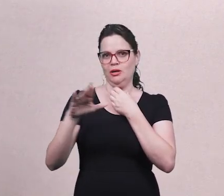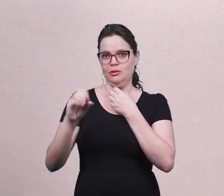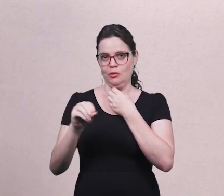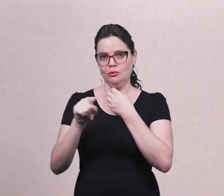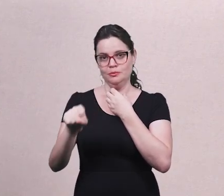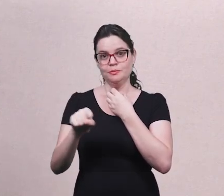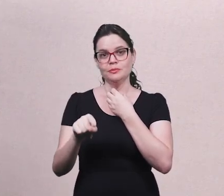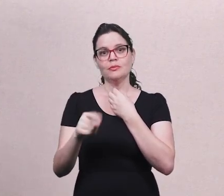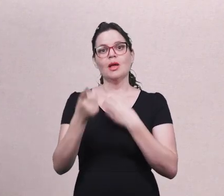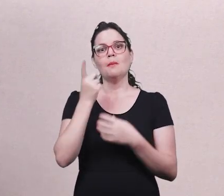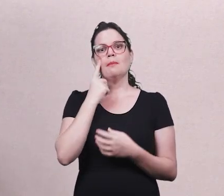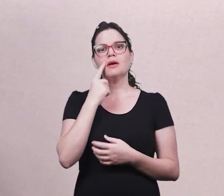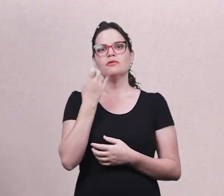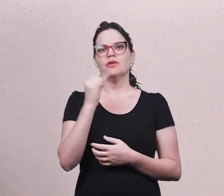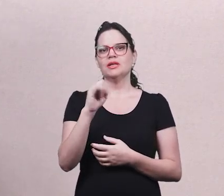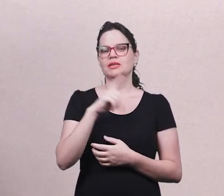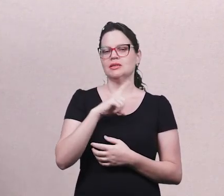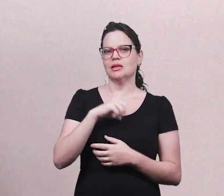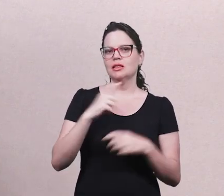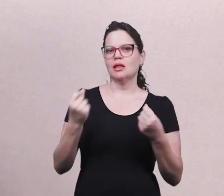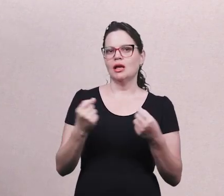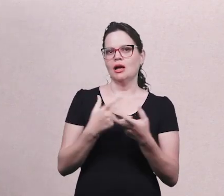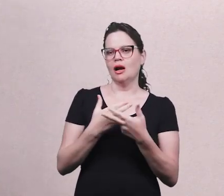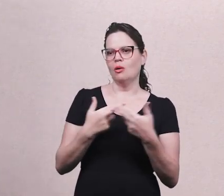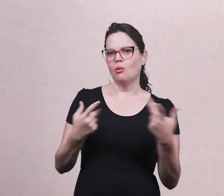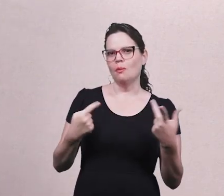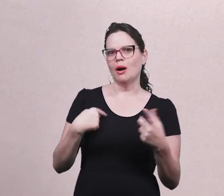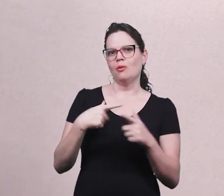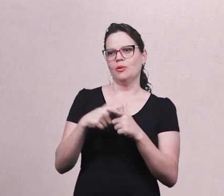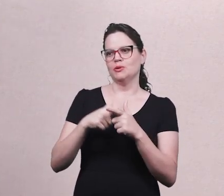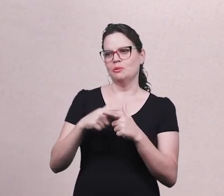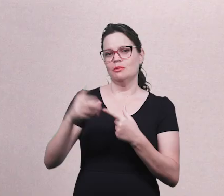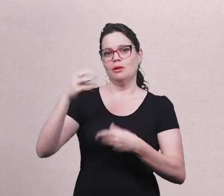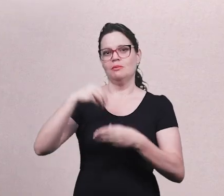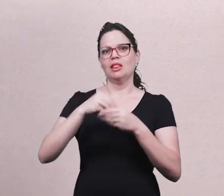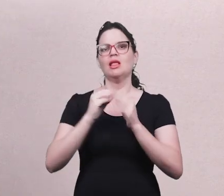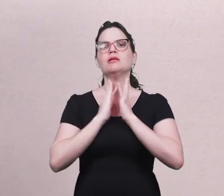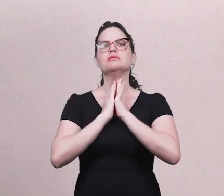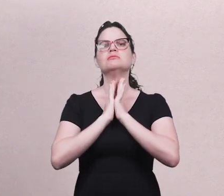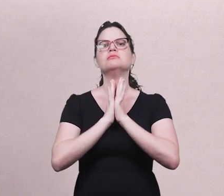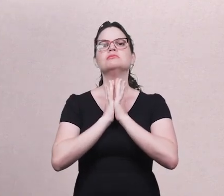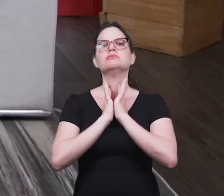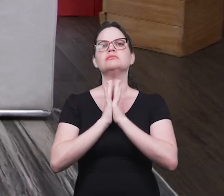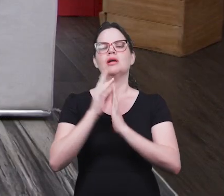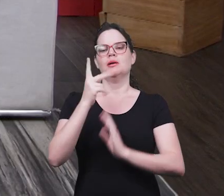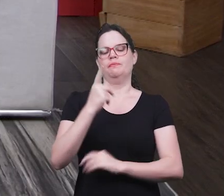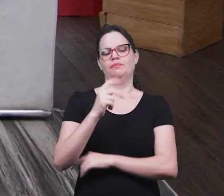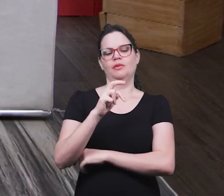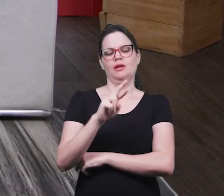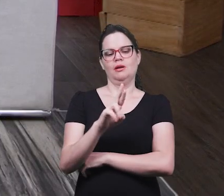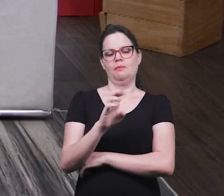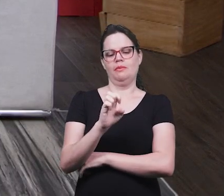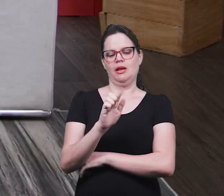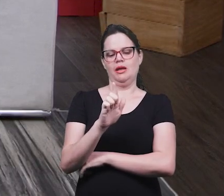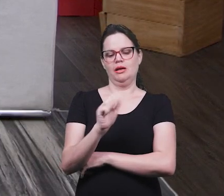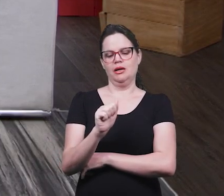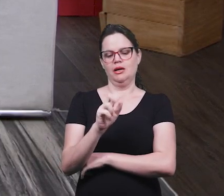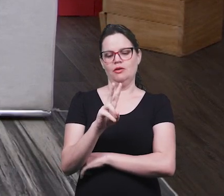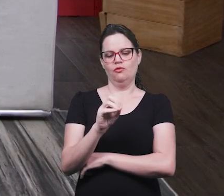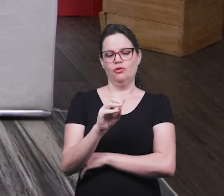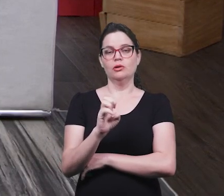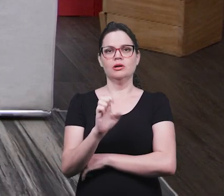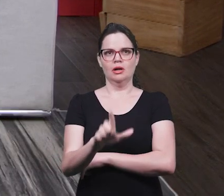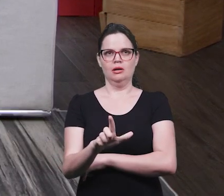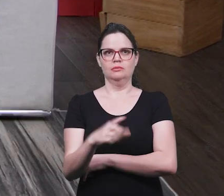otorrino, para saber se ali houve uma instalação de uma patologia na prega vocal ou não. Então, se há uma